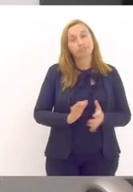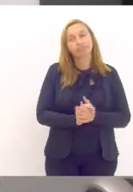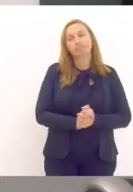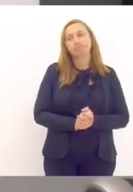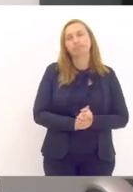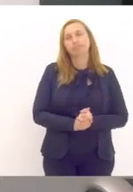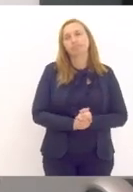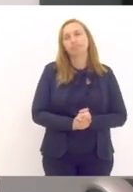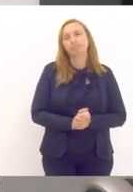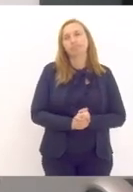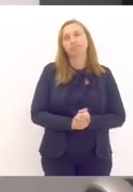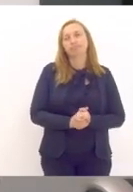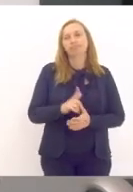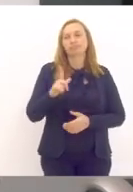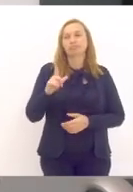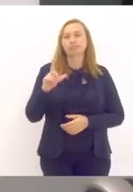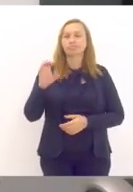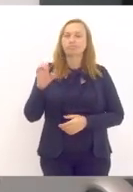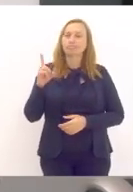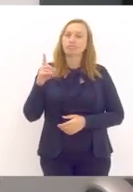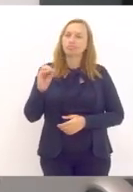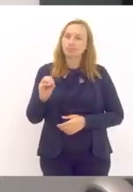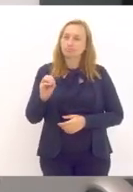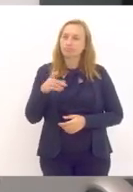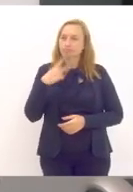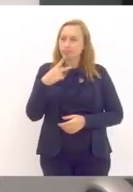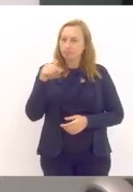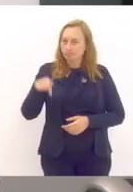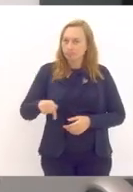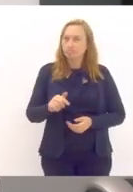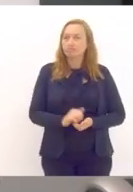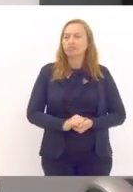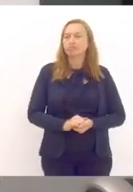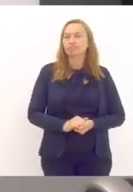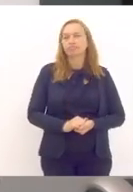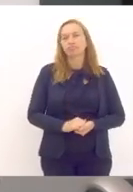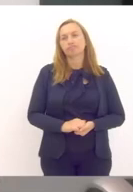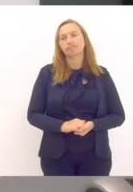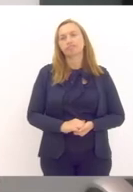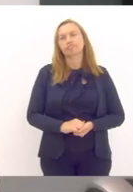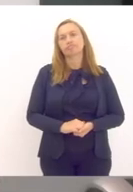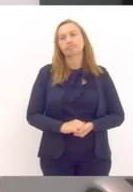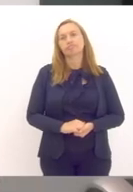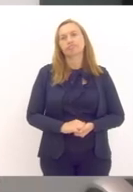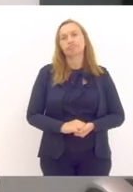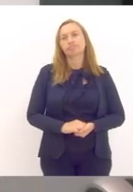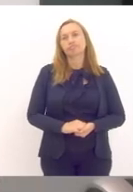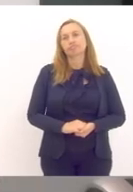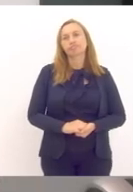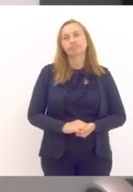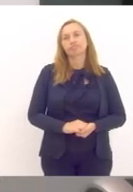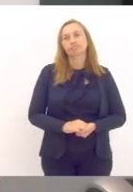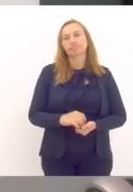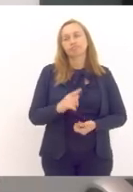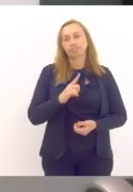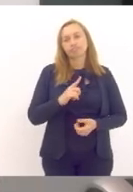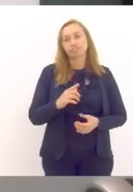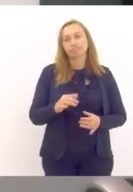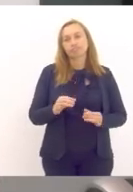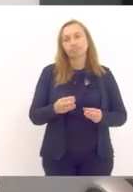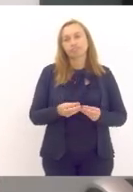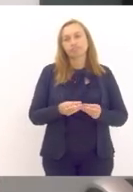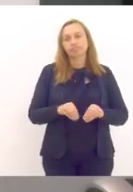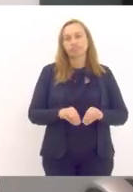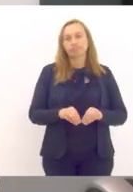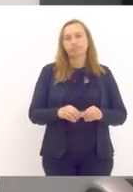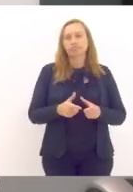do, como o Leonardo colocou aqui, de termos tido um baque muito grande, que foi a